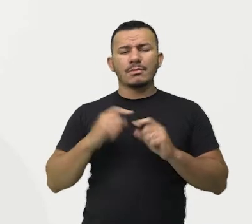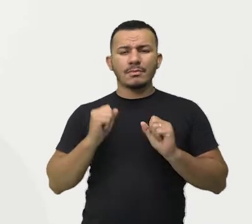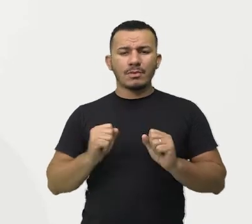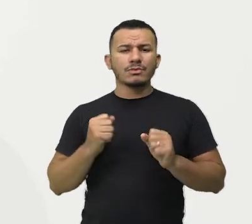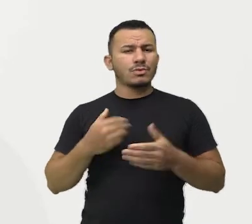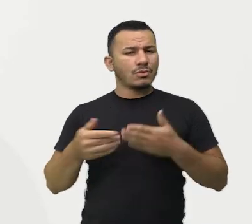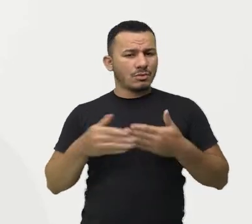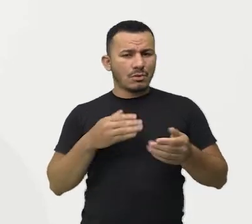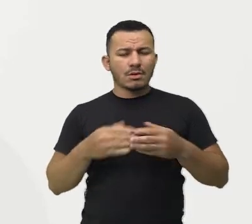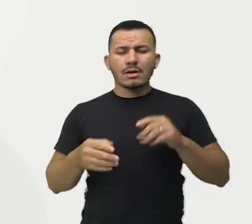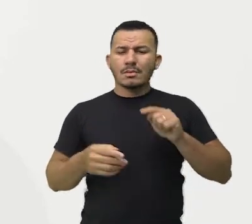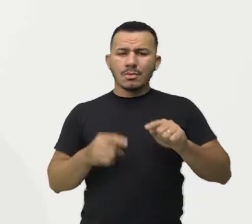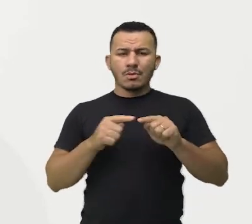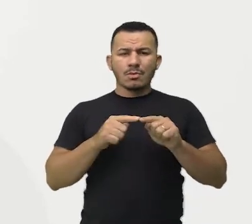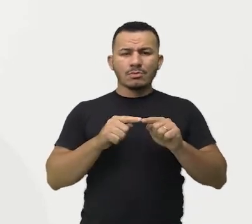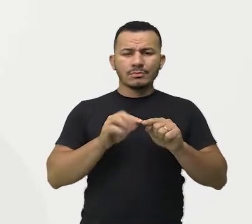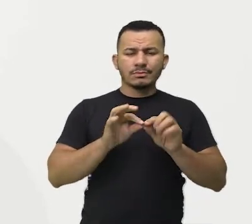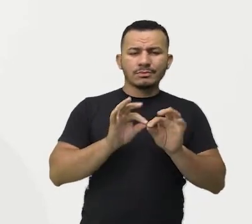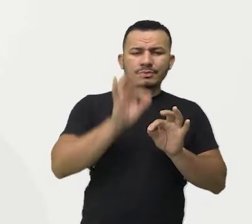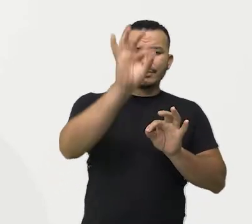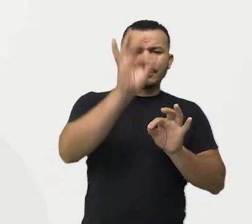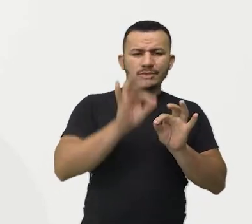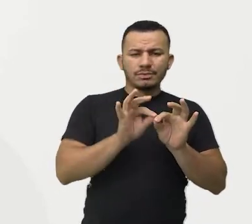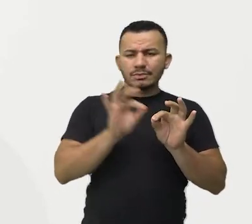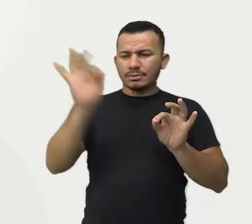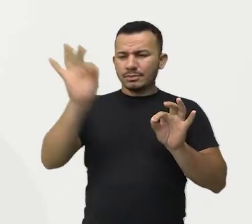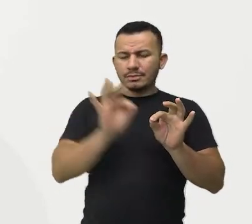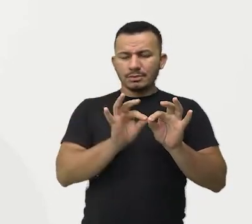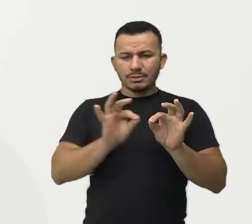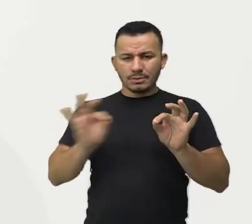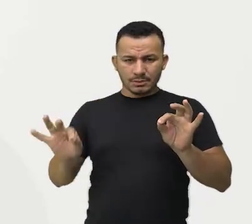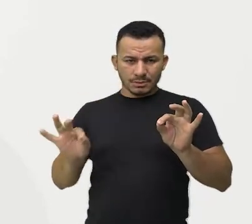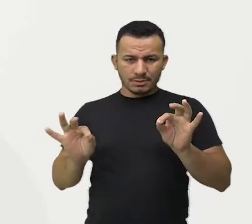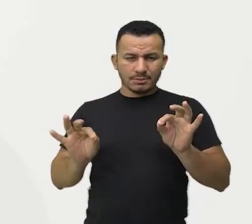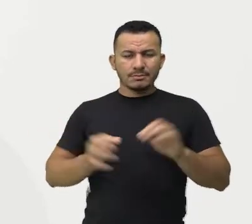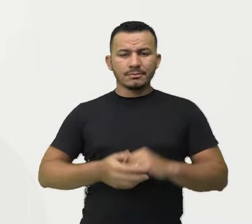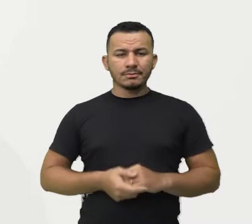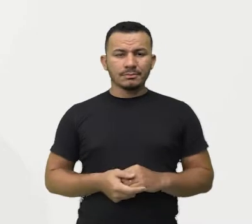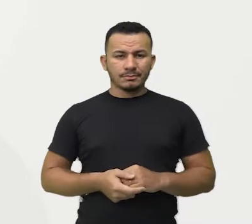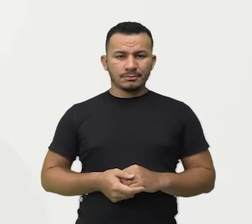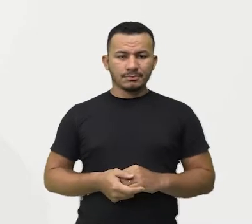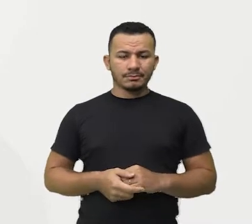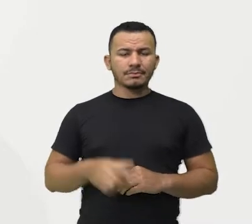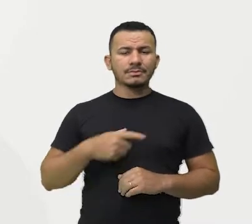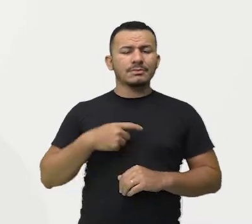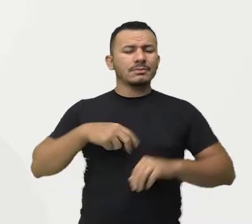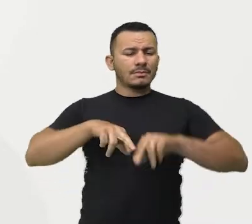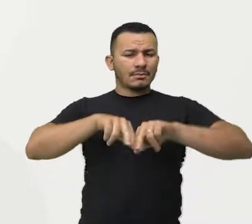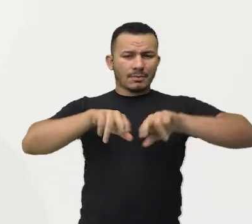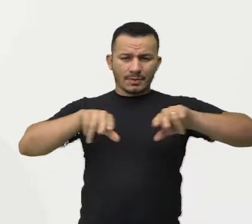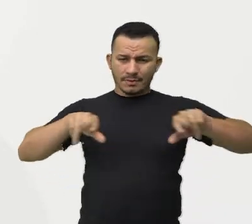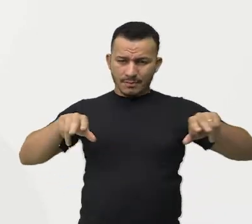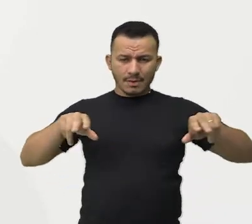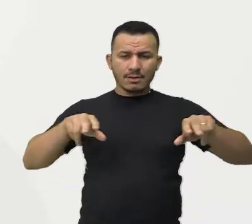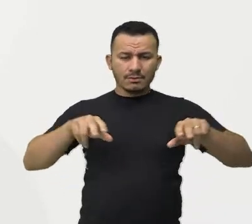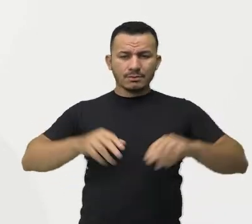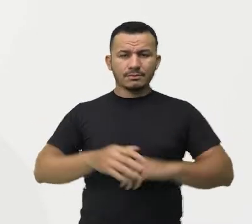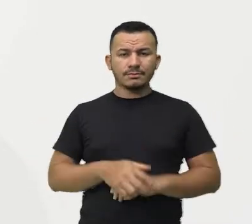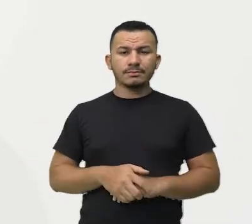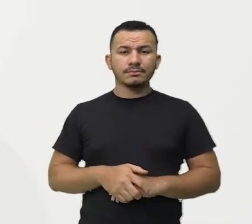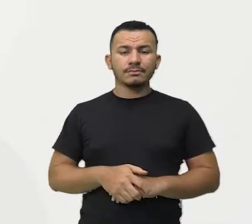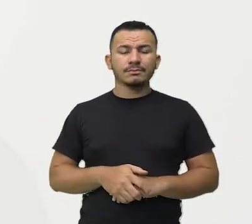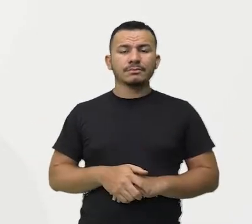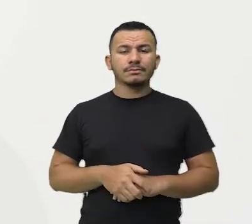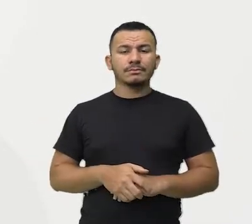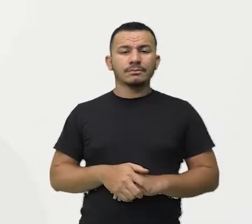é qualquer segmento, melhor, todos os segmentos que partem do centro até a extremidade da circunferência. Então, nós temos